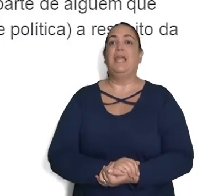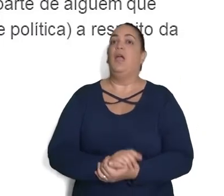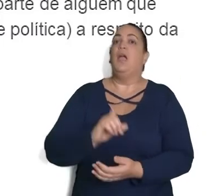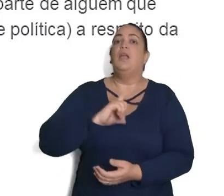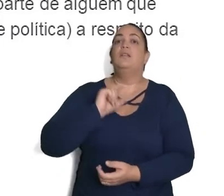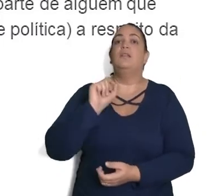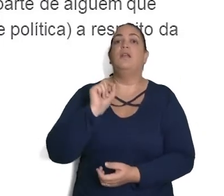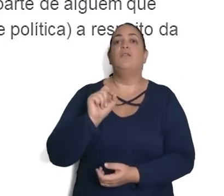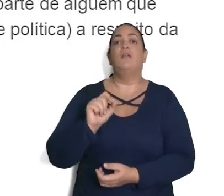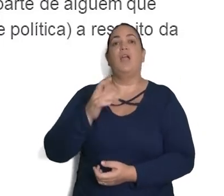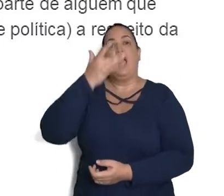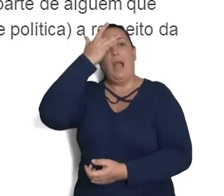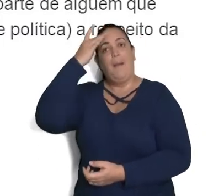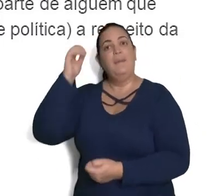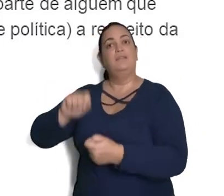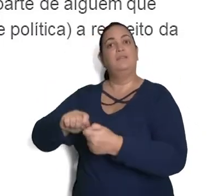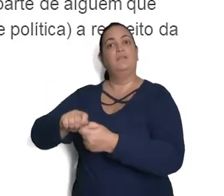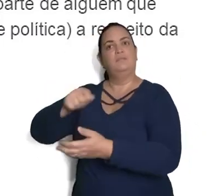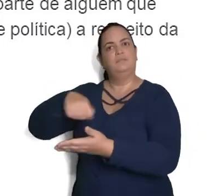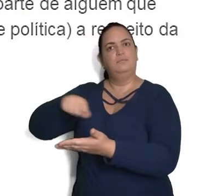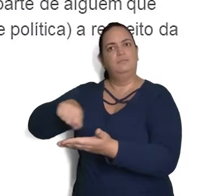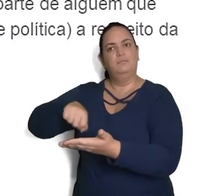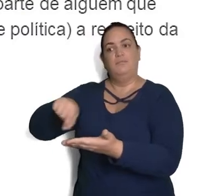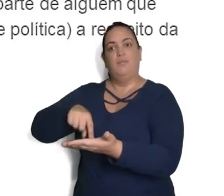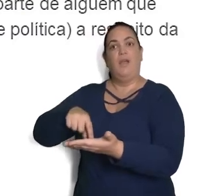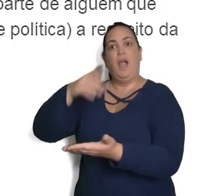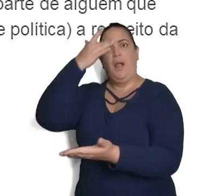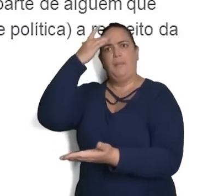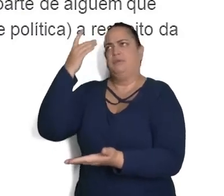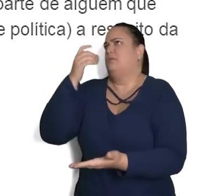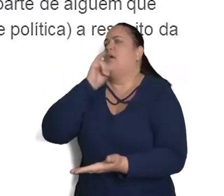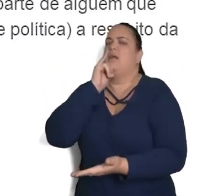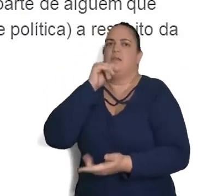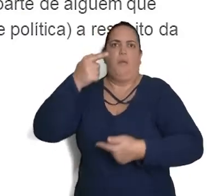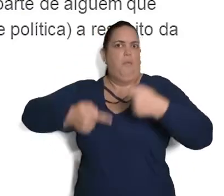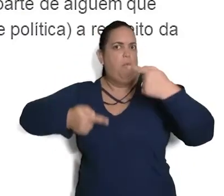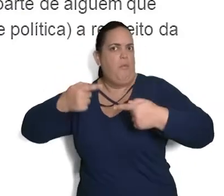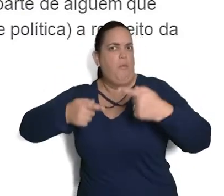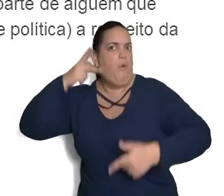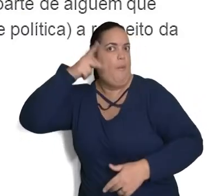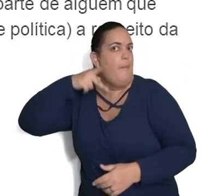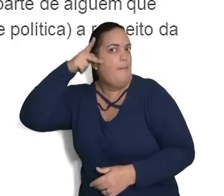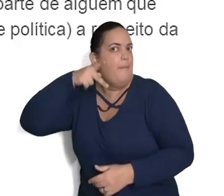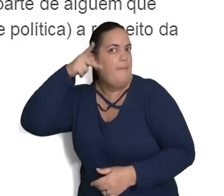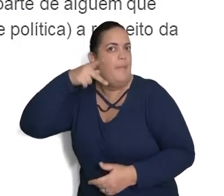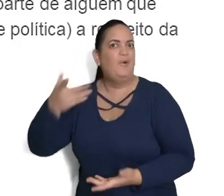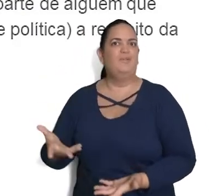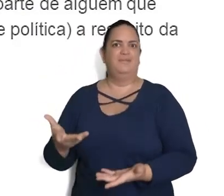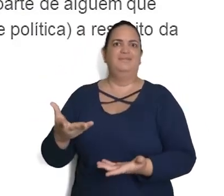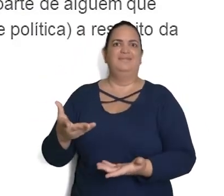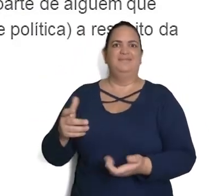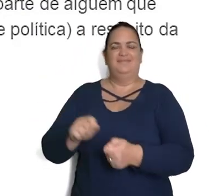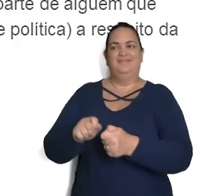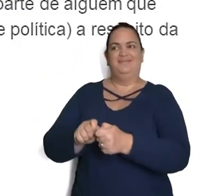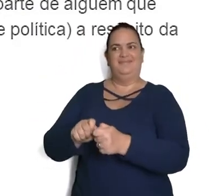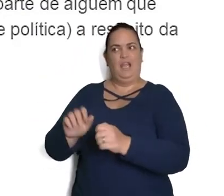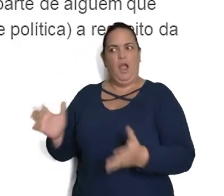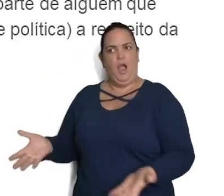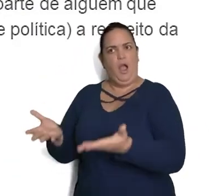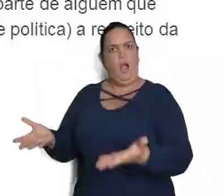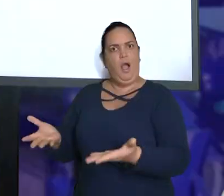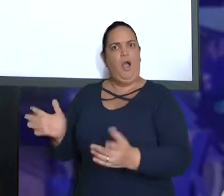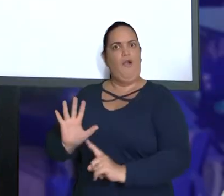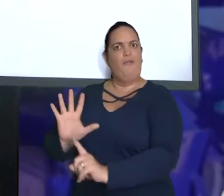que hierarquicamente exerce uma maior influência, a autoridade política, por exemplo, a respeito da problemática levantada.